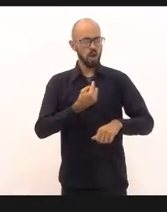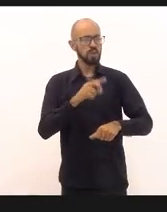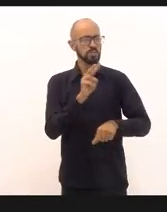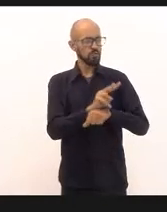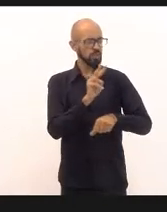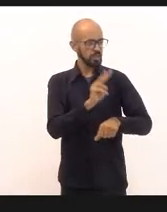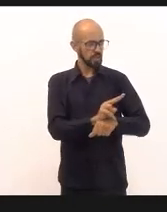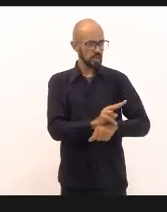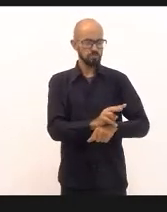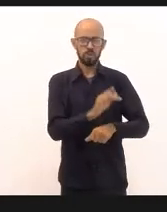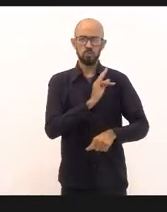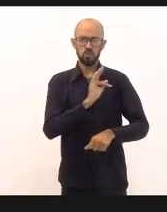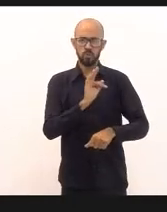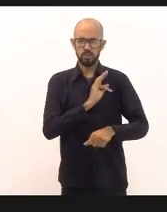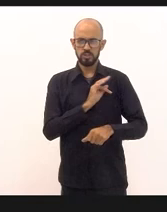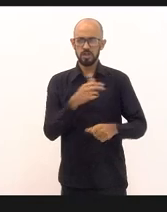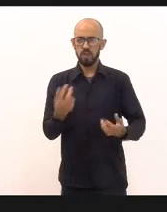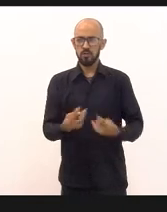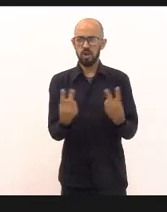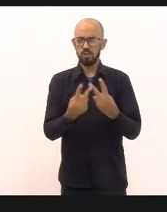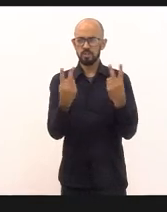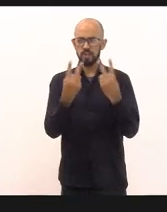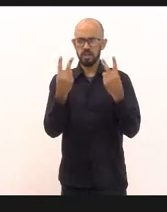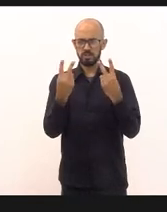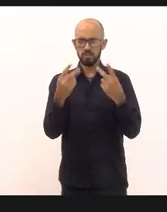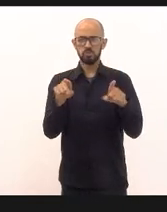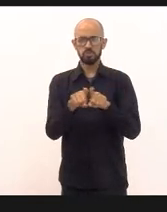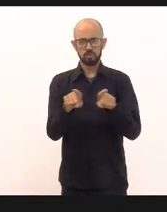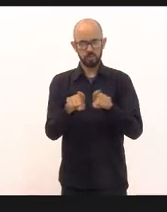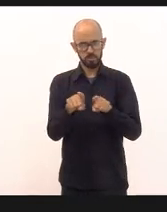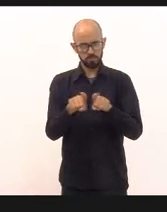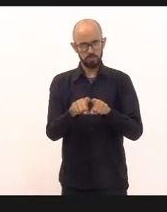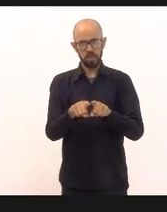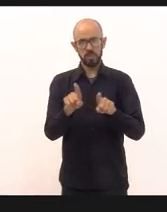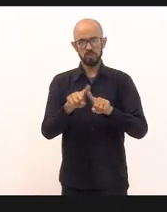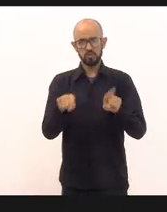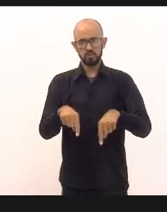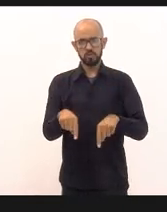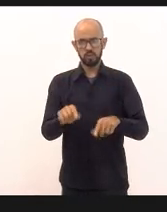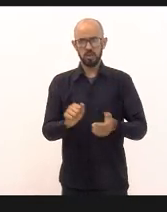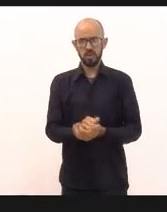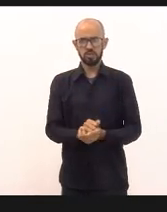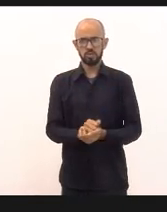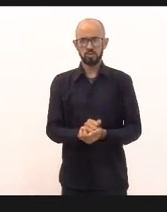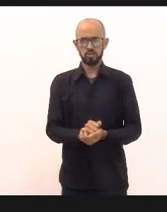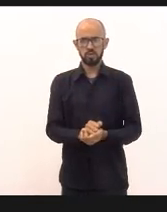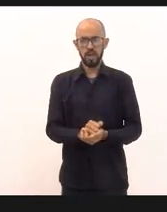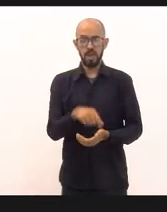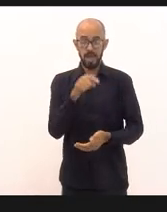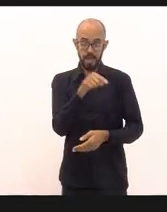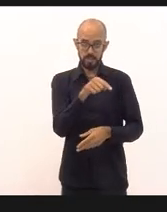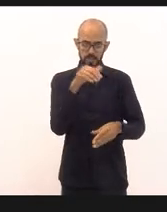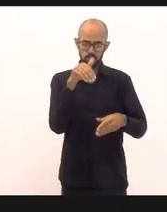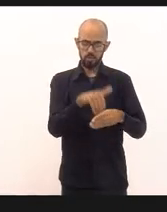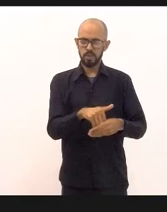dos servidores, nós defendemos outra política de segurança pública. E essa votação é